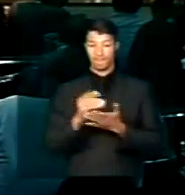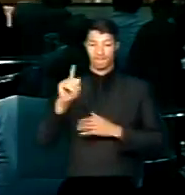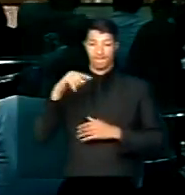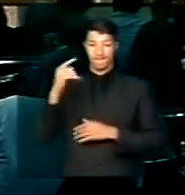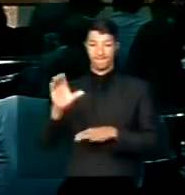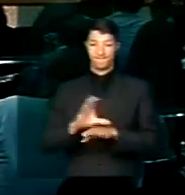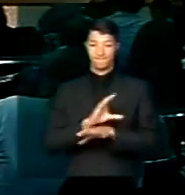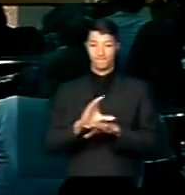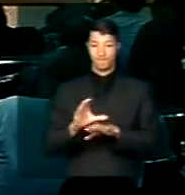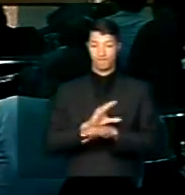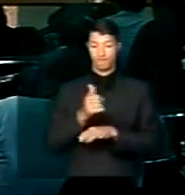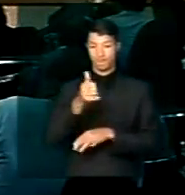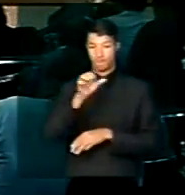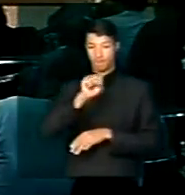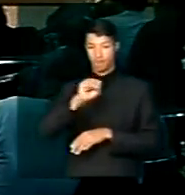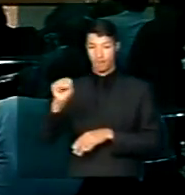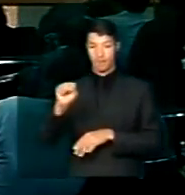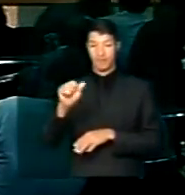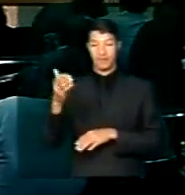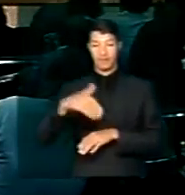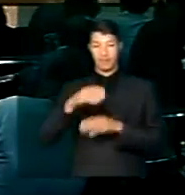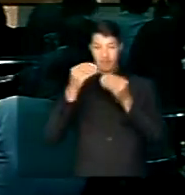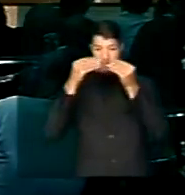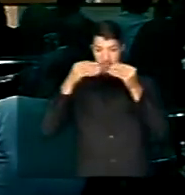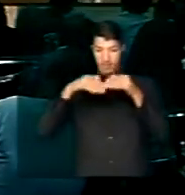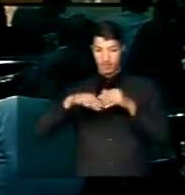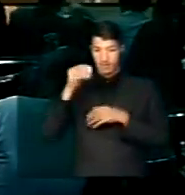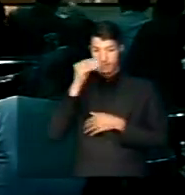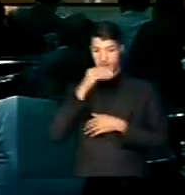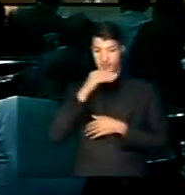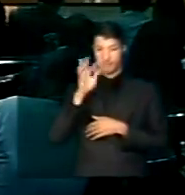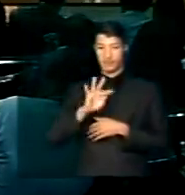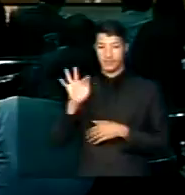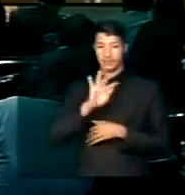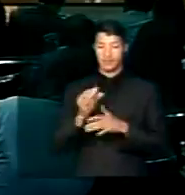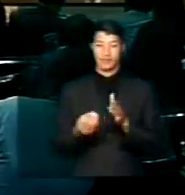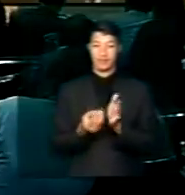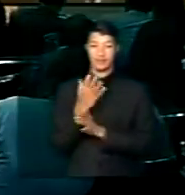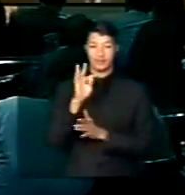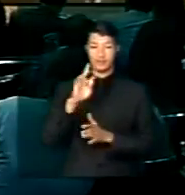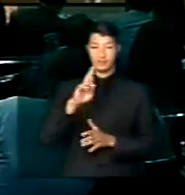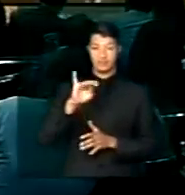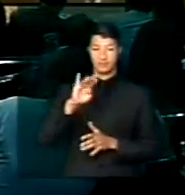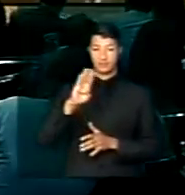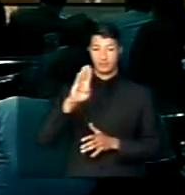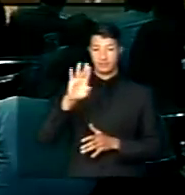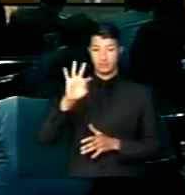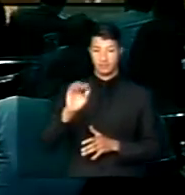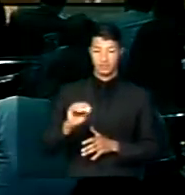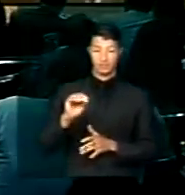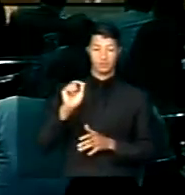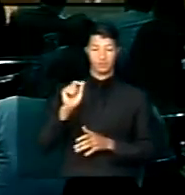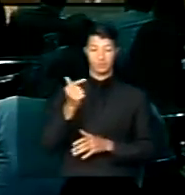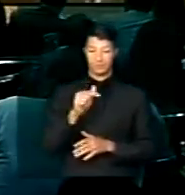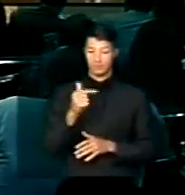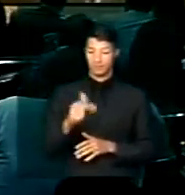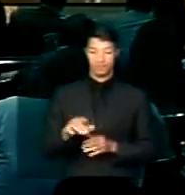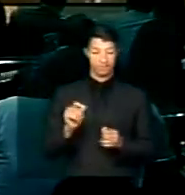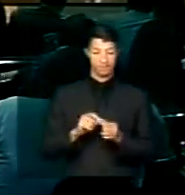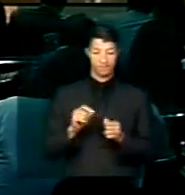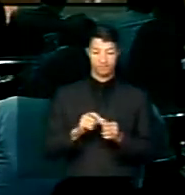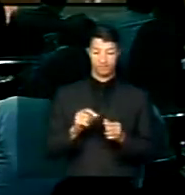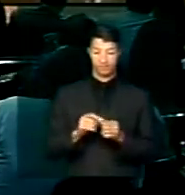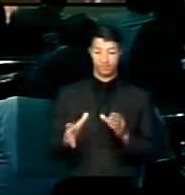da Constituição de 88 vêm enfraquecendo o Pacto Federativo, criando tributos, contribuições que não